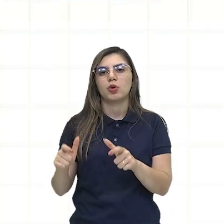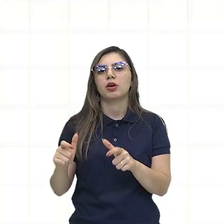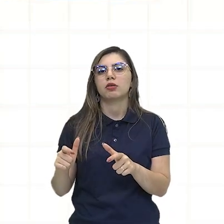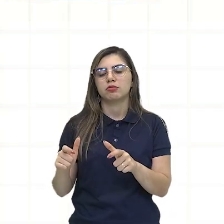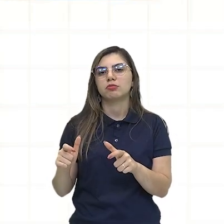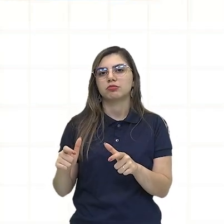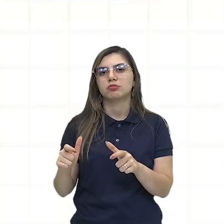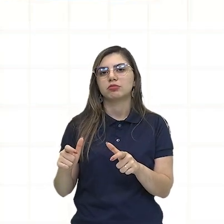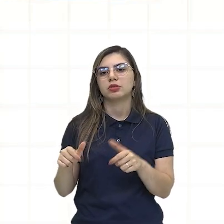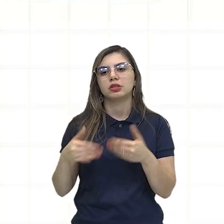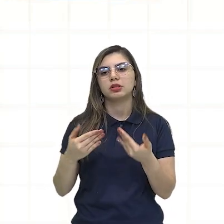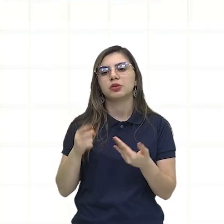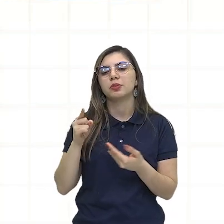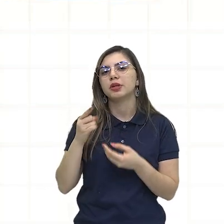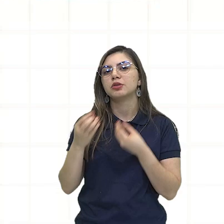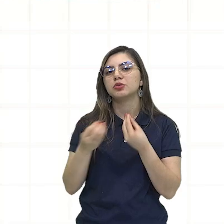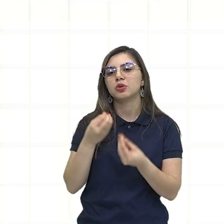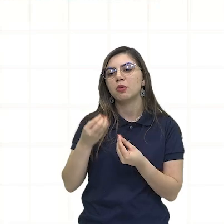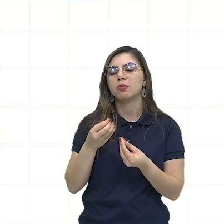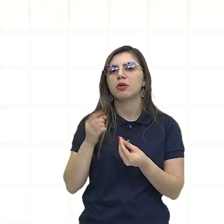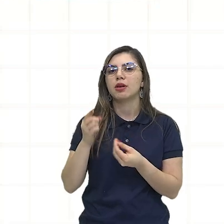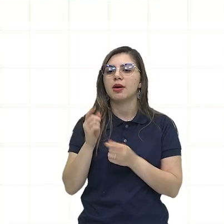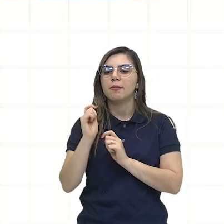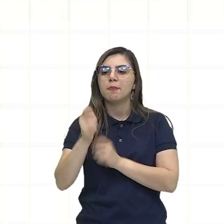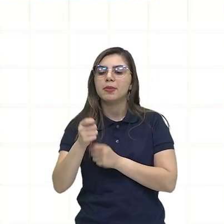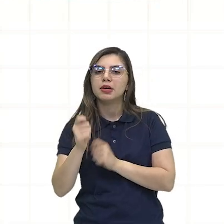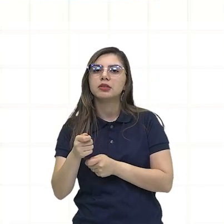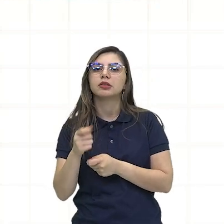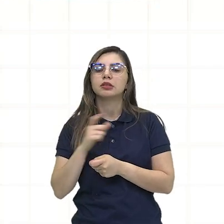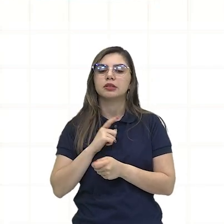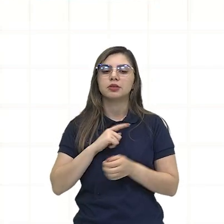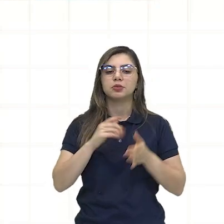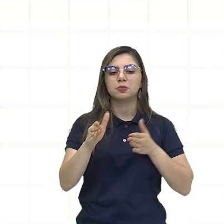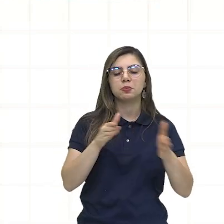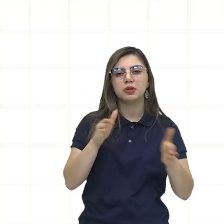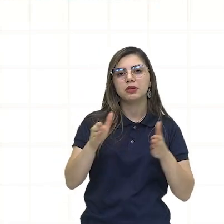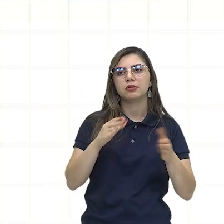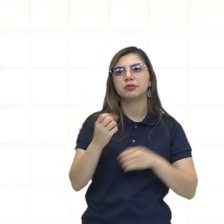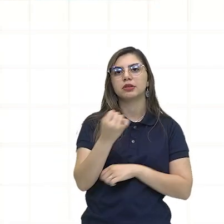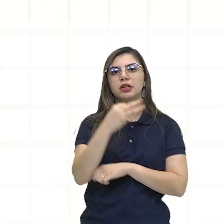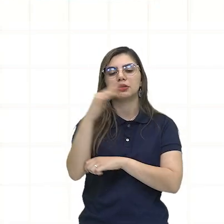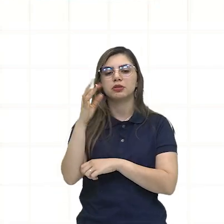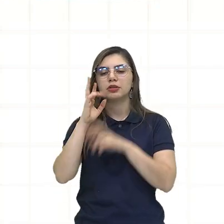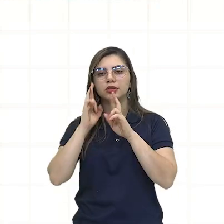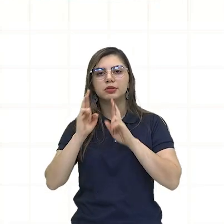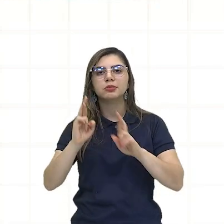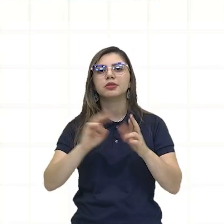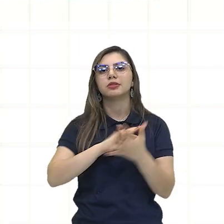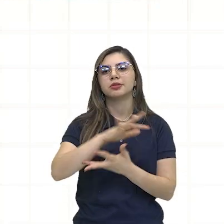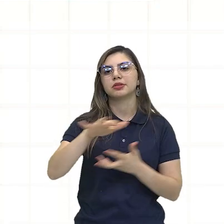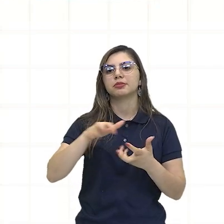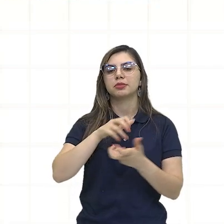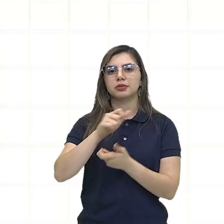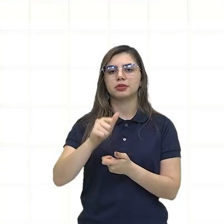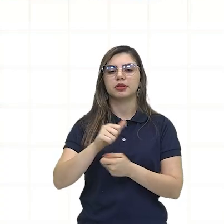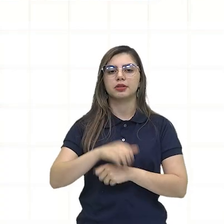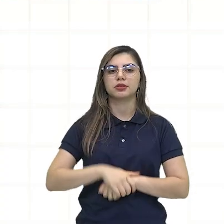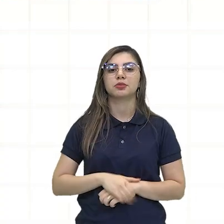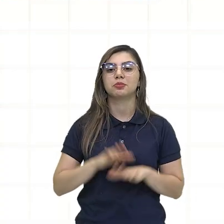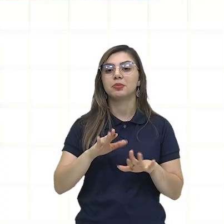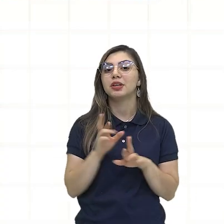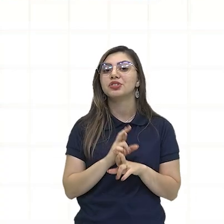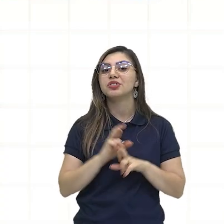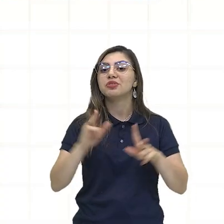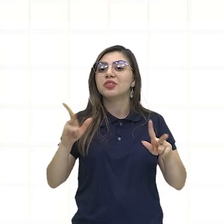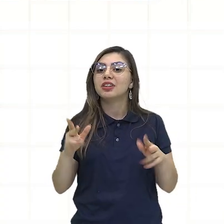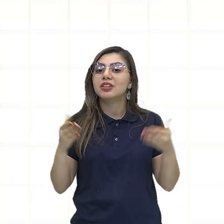a forma de pescar respeita mais os ciclos da natureza, sendo então mais sustentável. Diferente